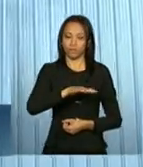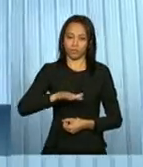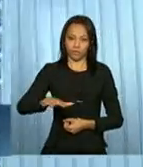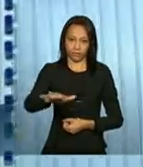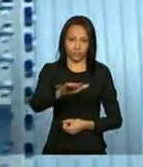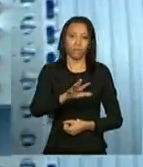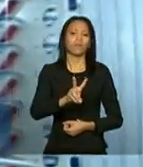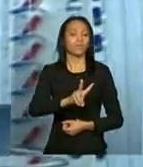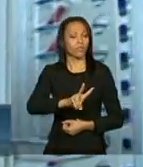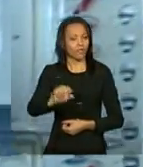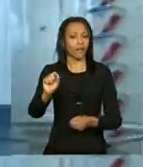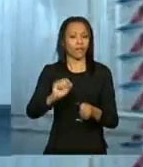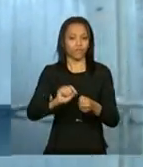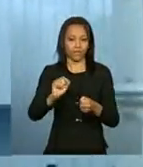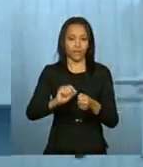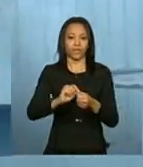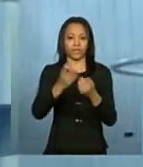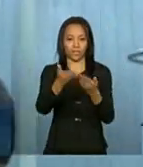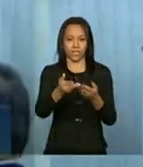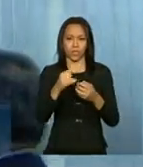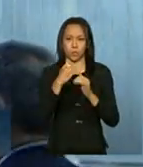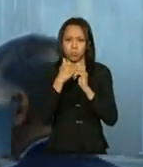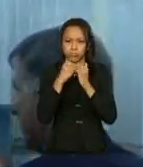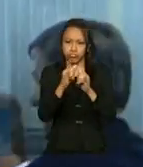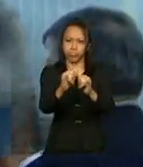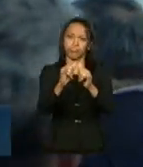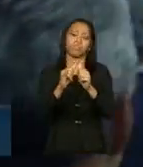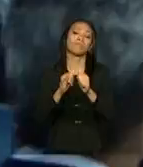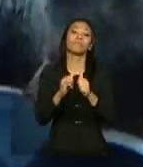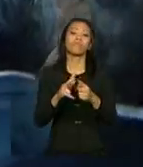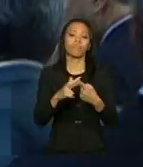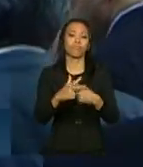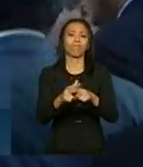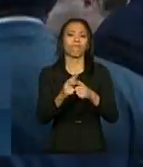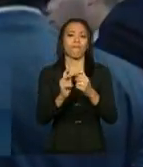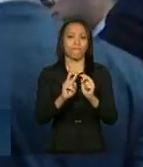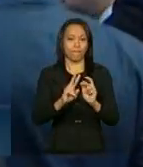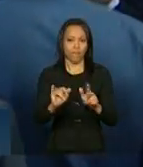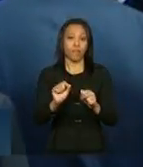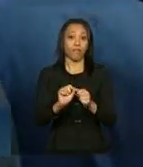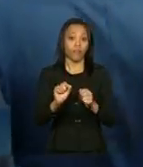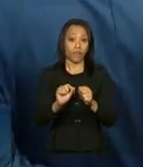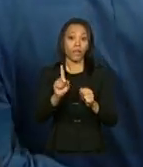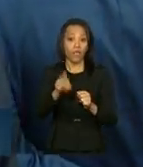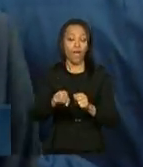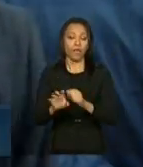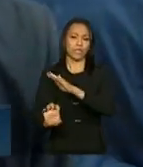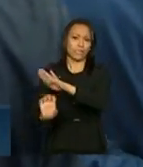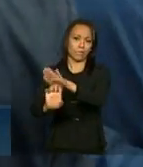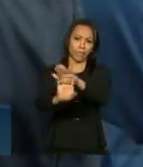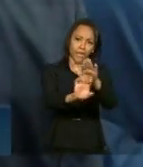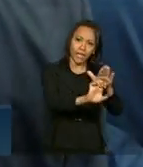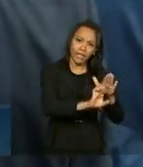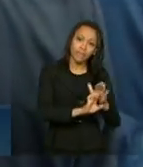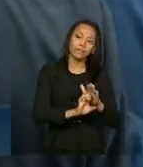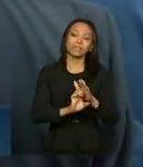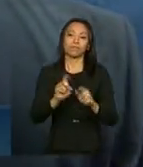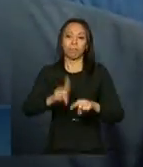que vai produzir esses transformadores elétricos, voltados para empresas e